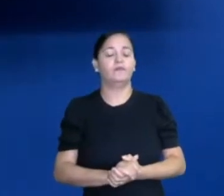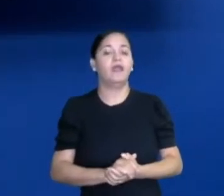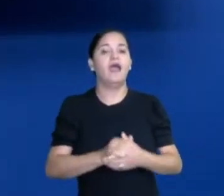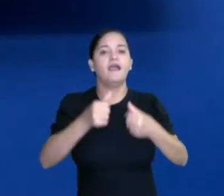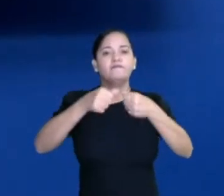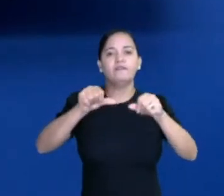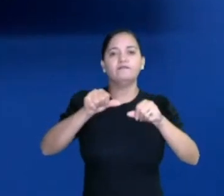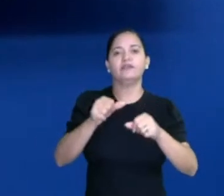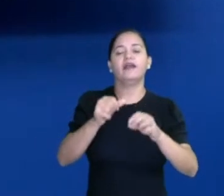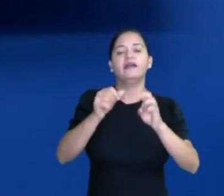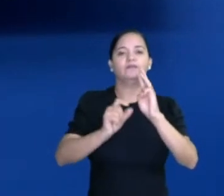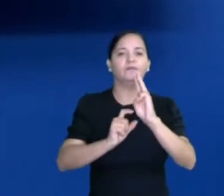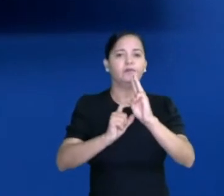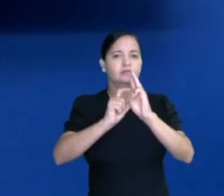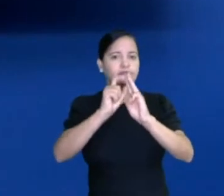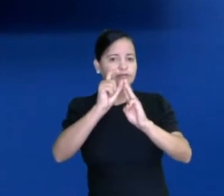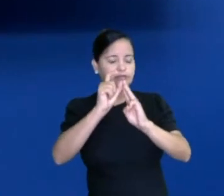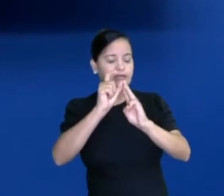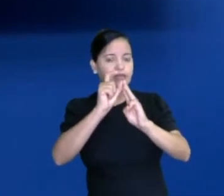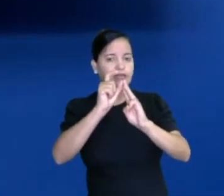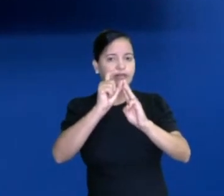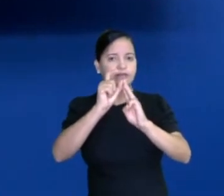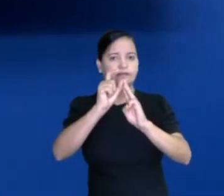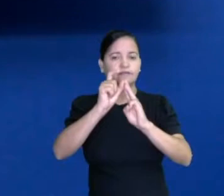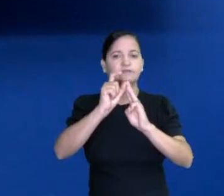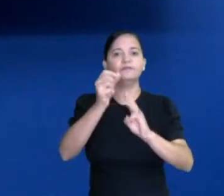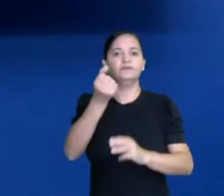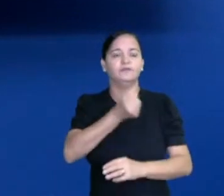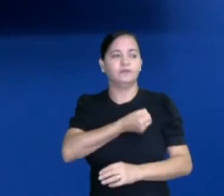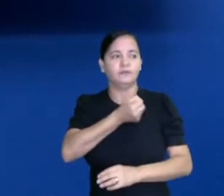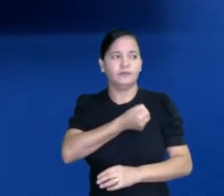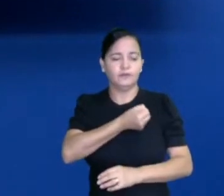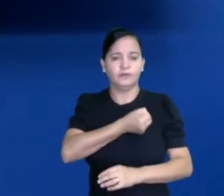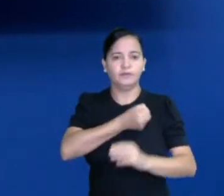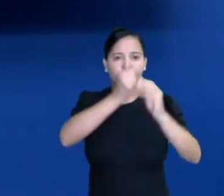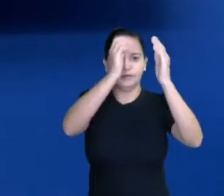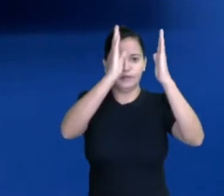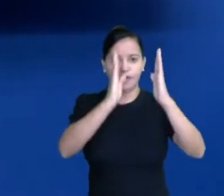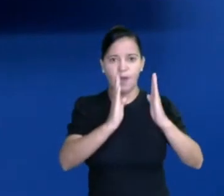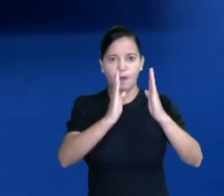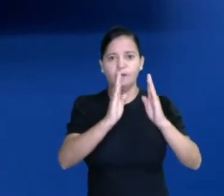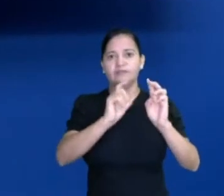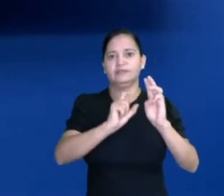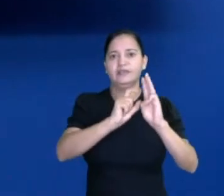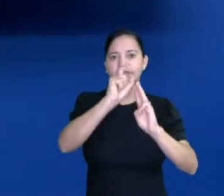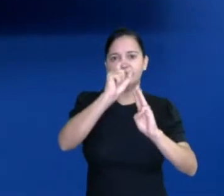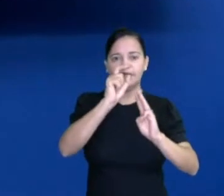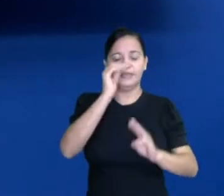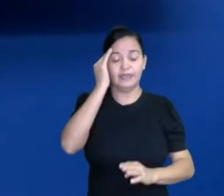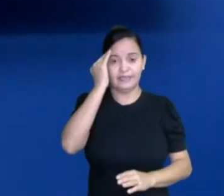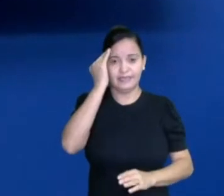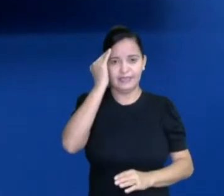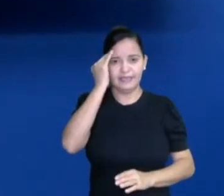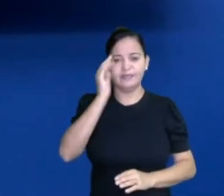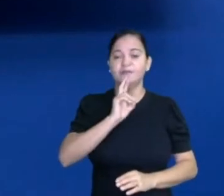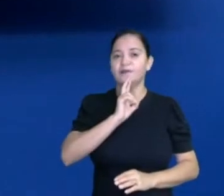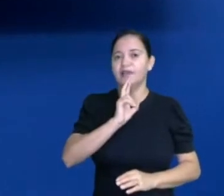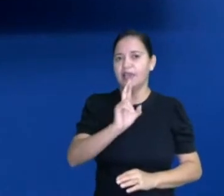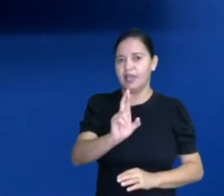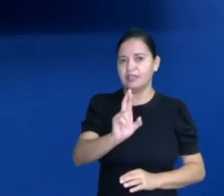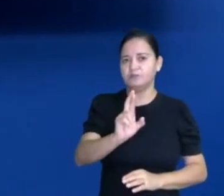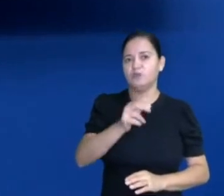vou ficar com a centena, né? Lá no número, na ordem das centenas. Entendido? Então,